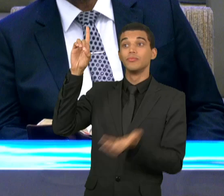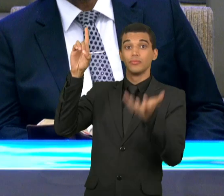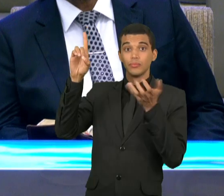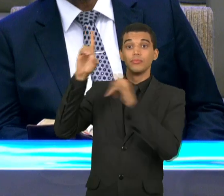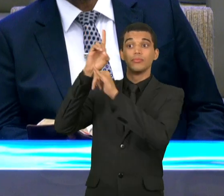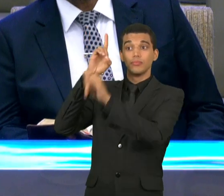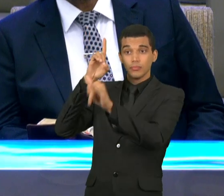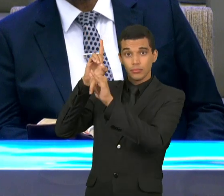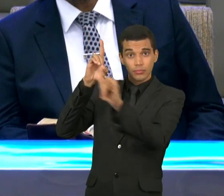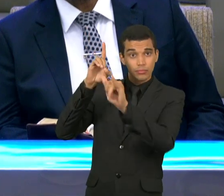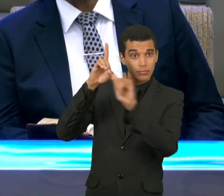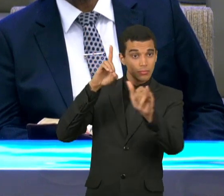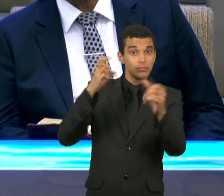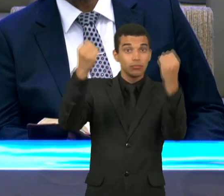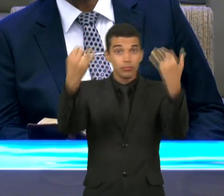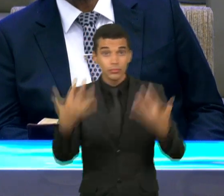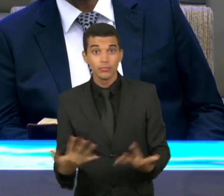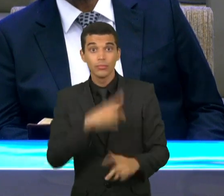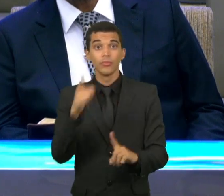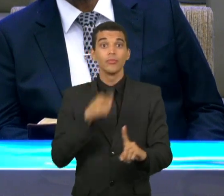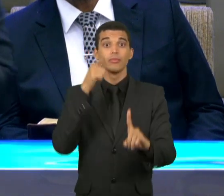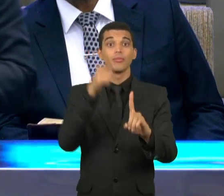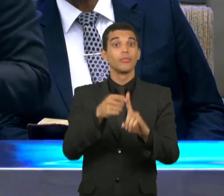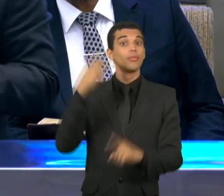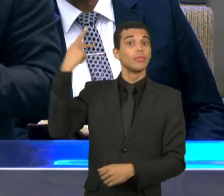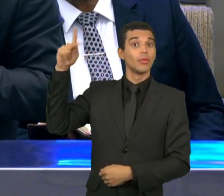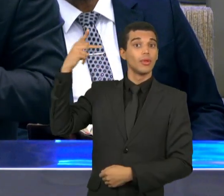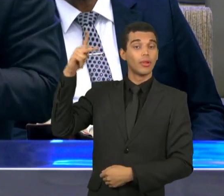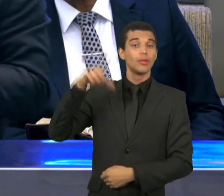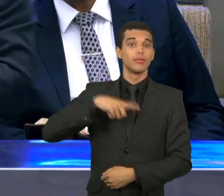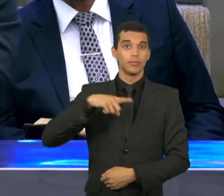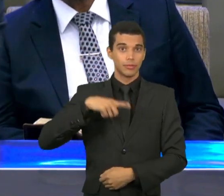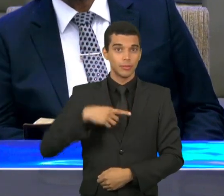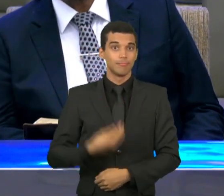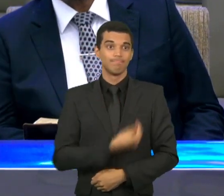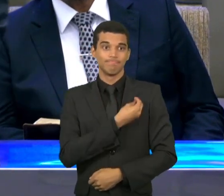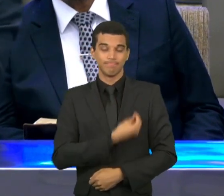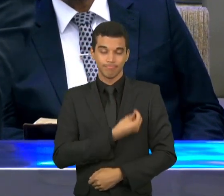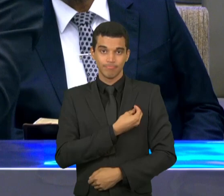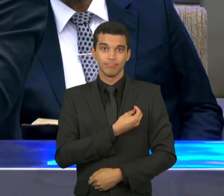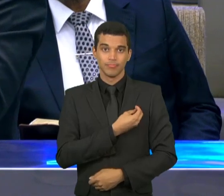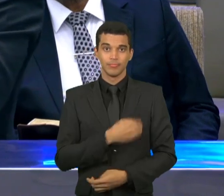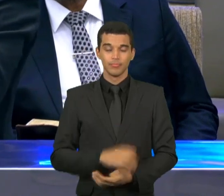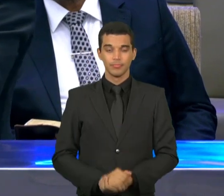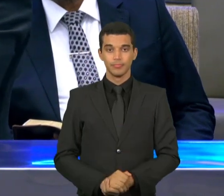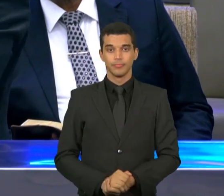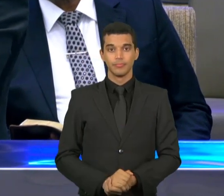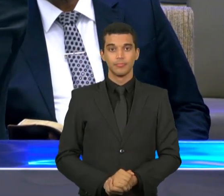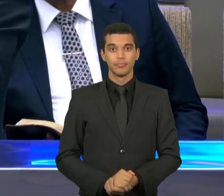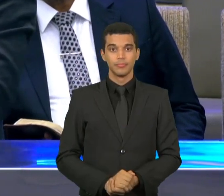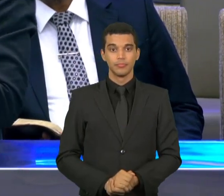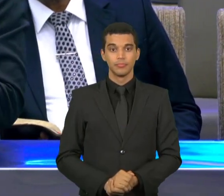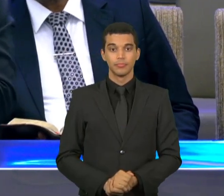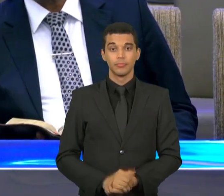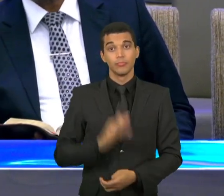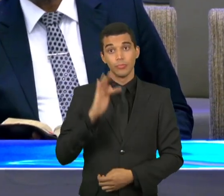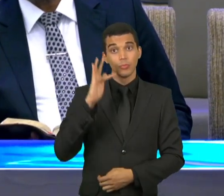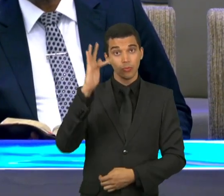isso. O propósito dele está nos esperando. E